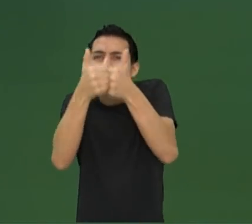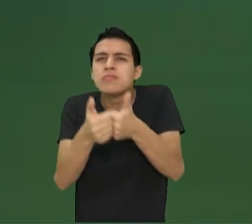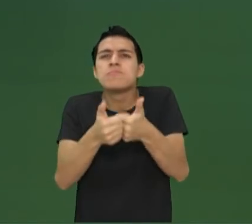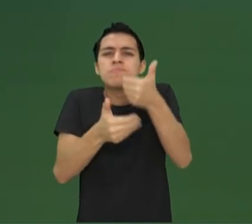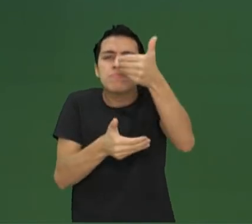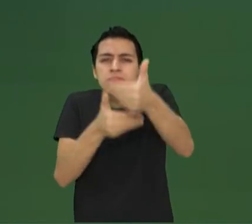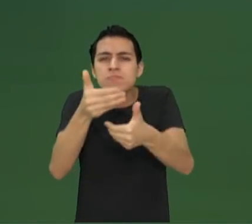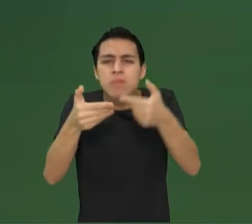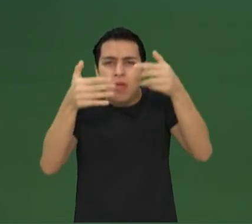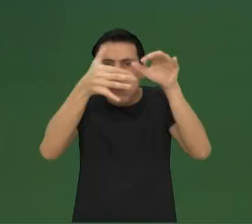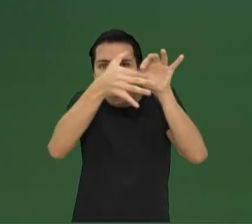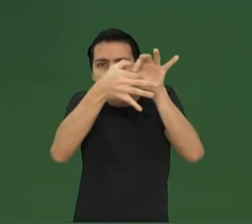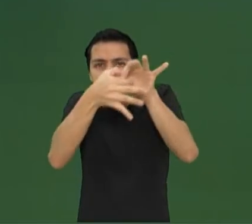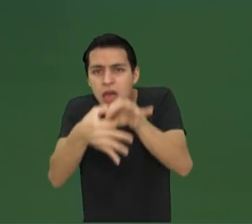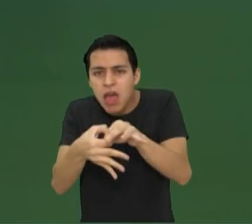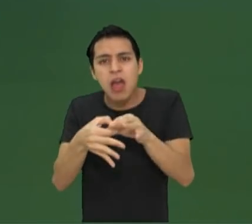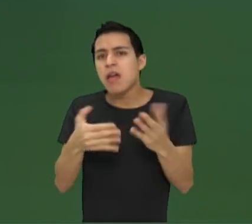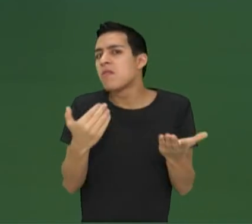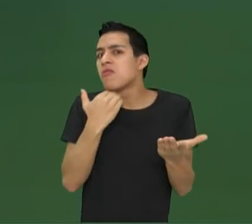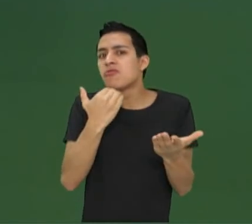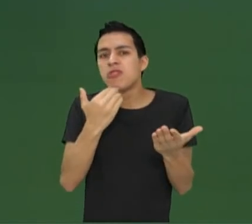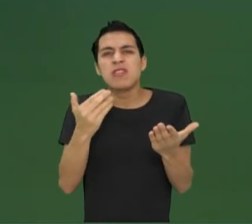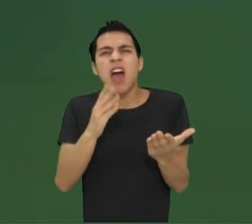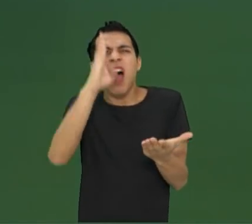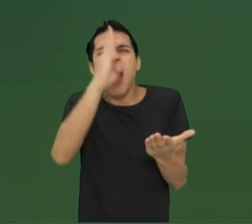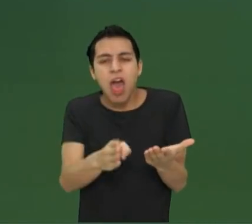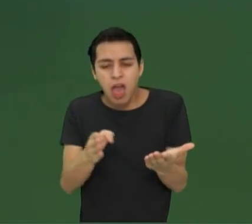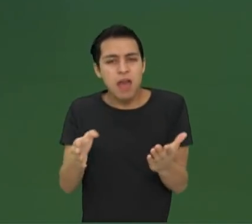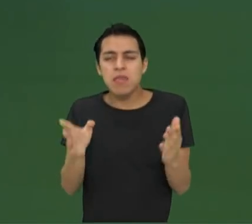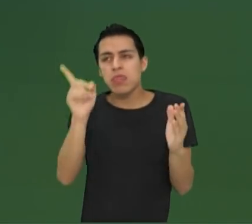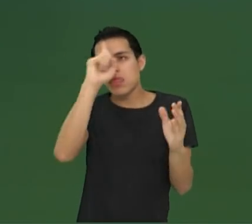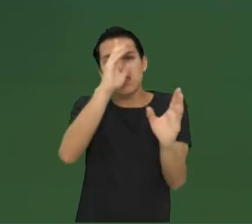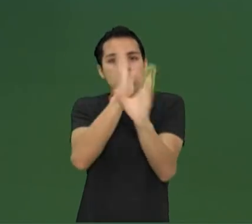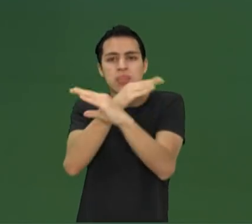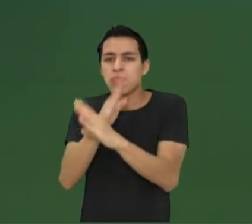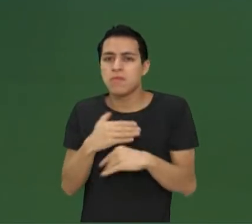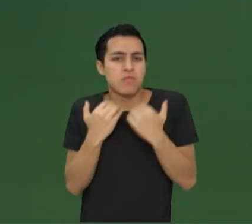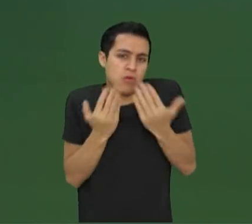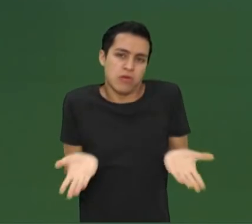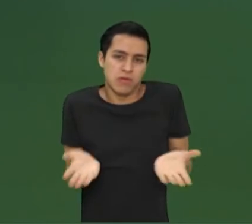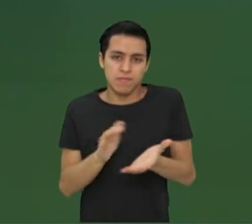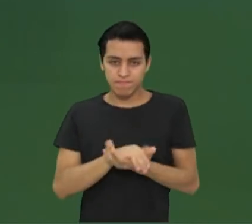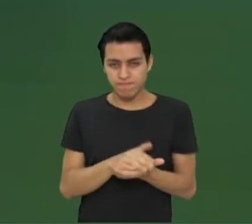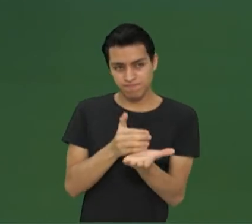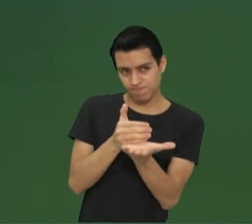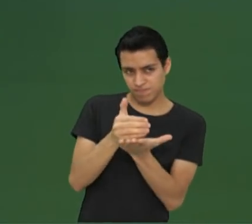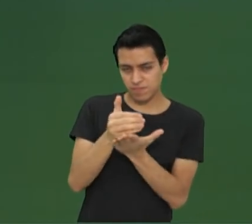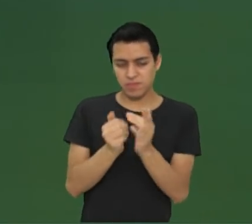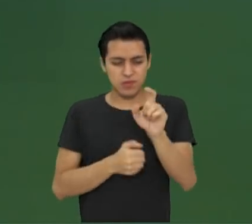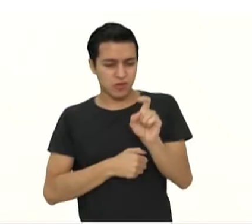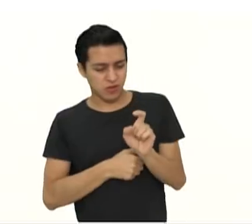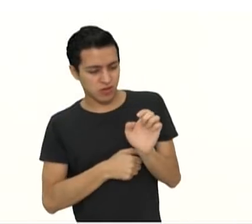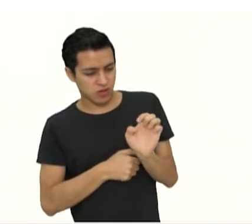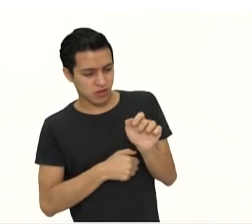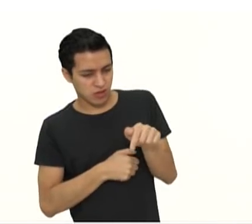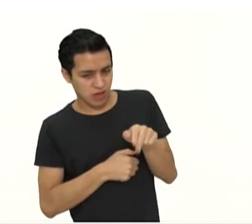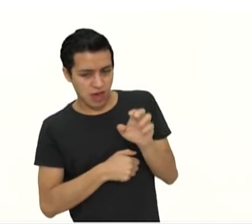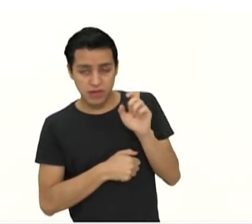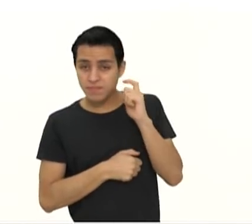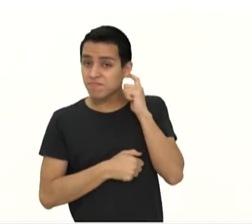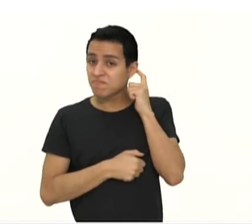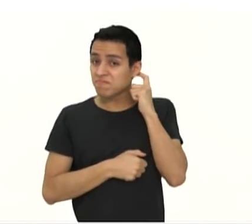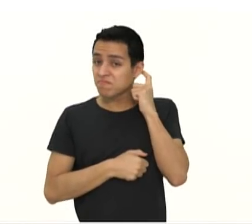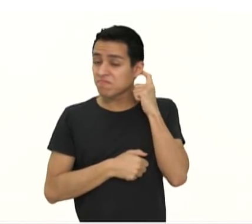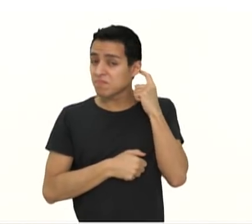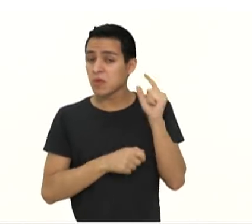não queira voltar e depois fique perdido no meio da aula, hein? Ok? Então vamos começar com o cheque, né? O cheque. O cheque é